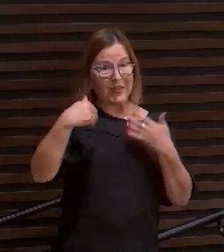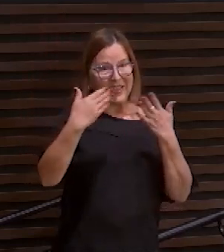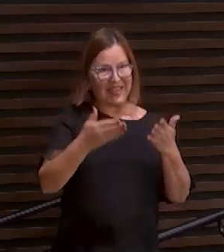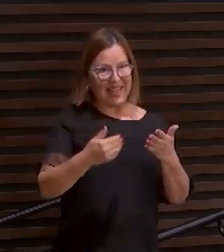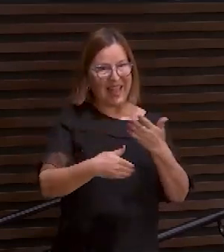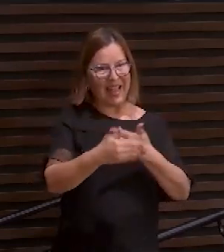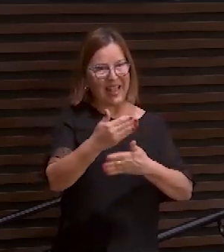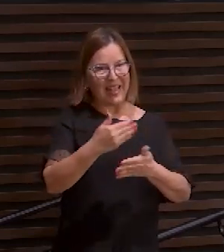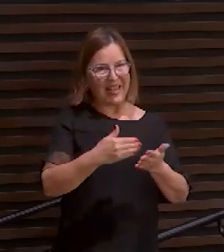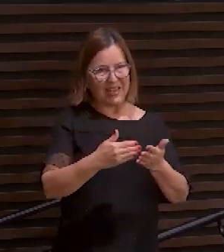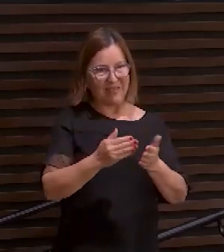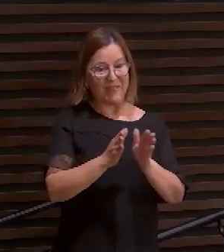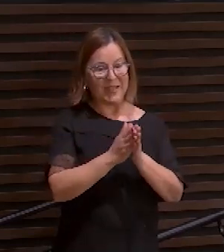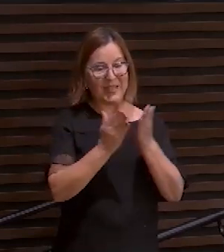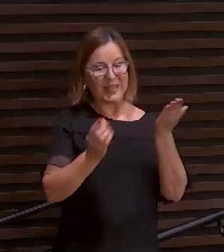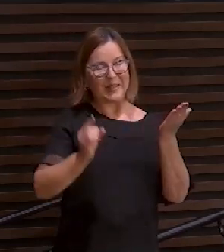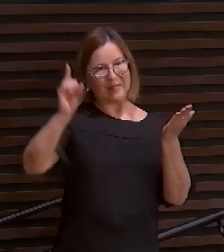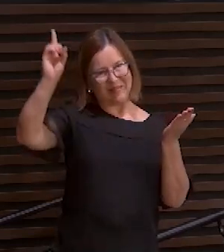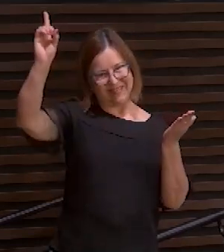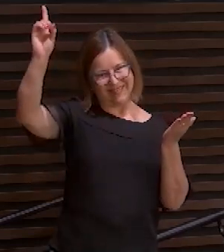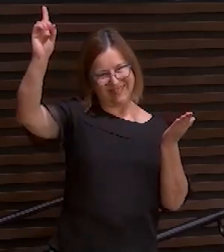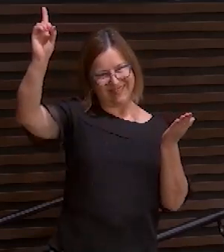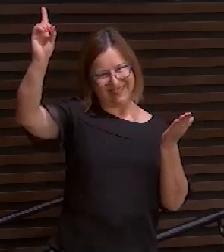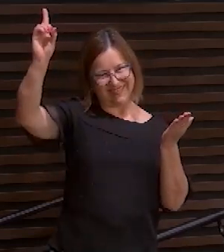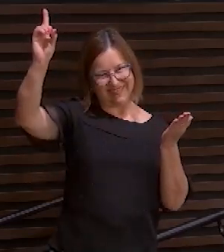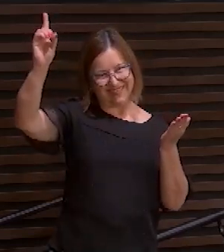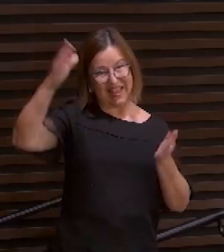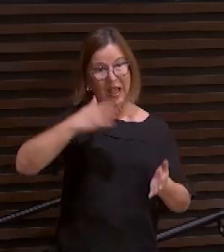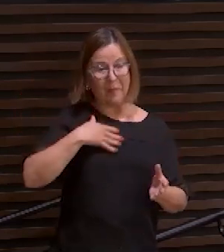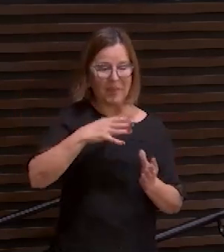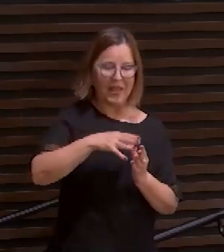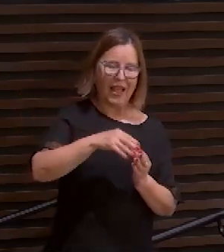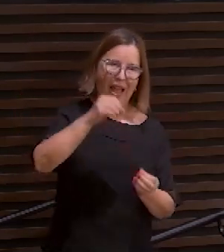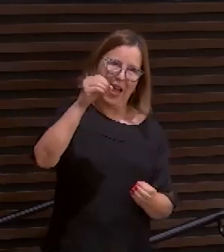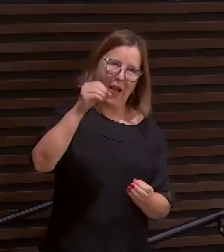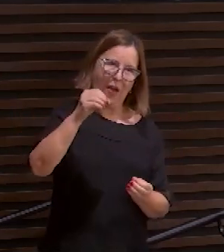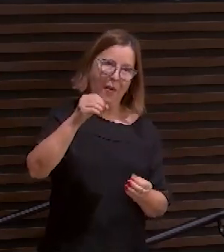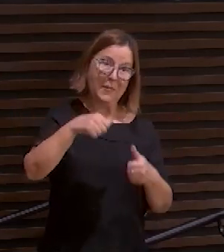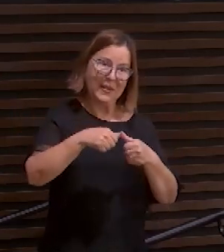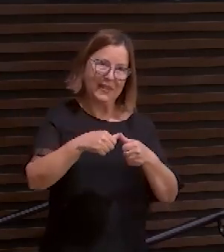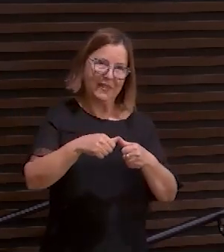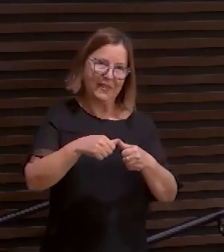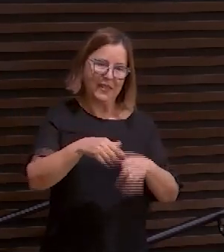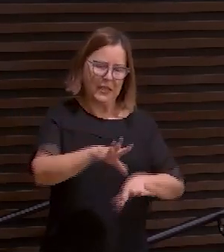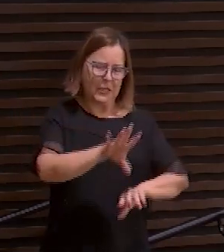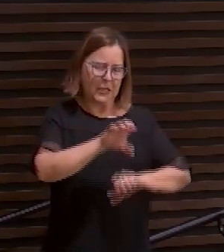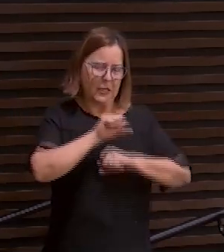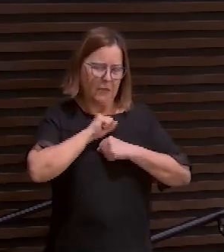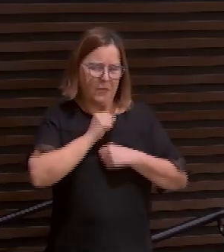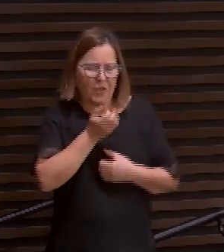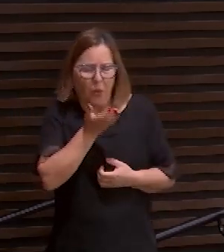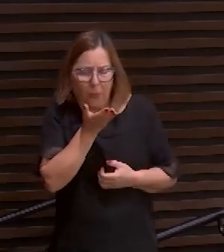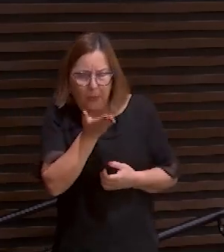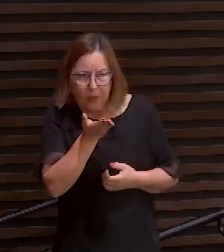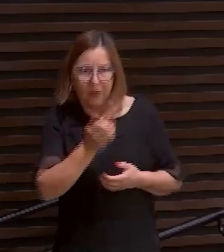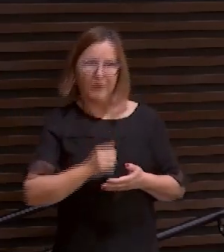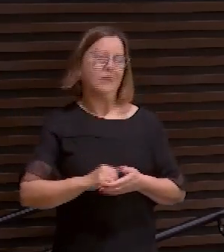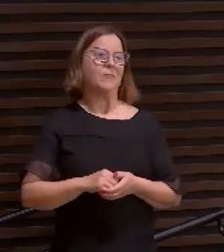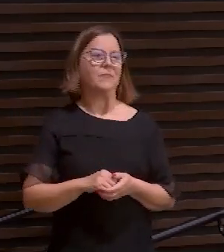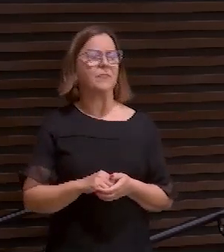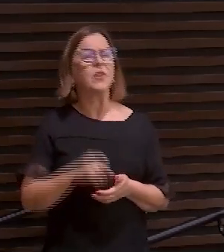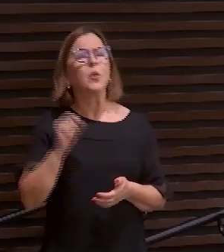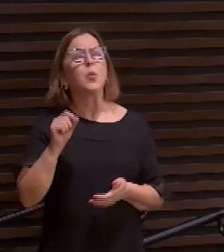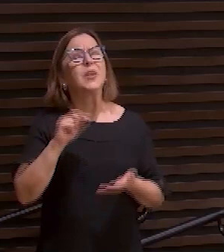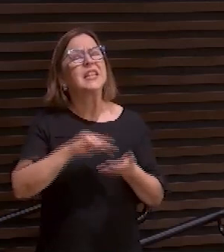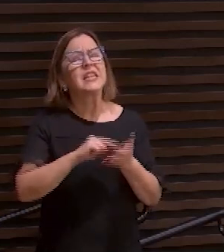palavra de Deus. A minha alma está apegada ao pó. O que